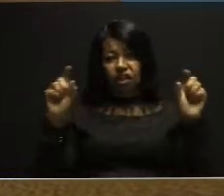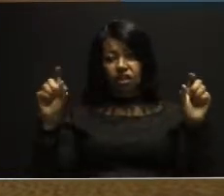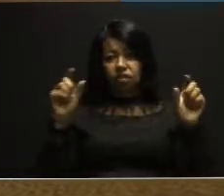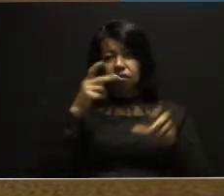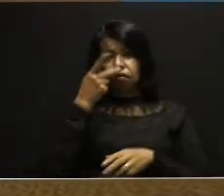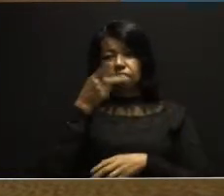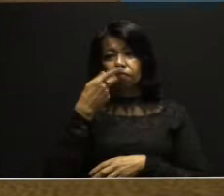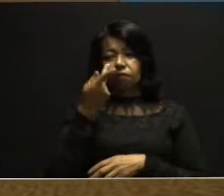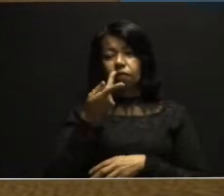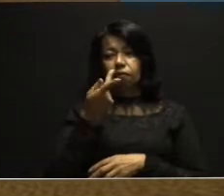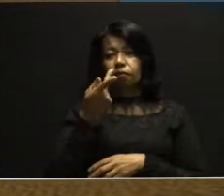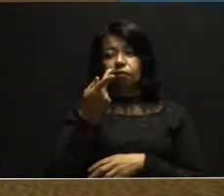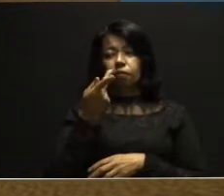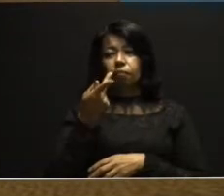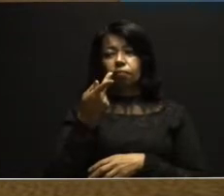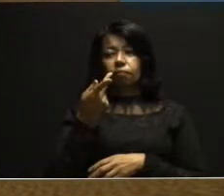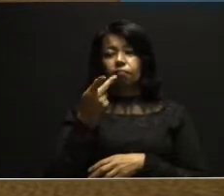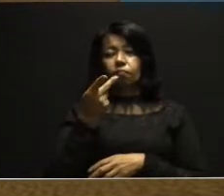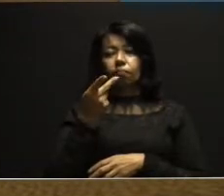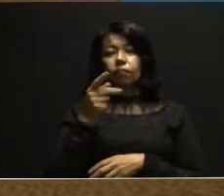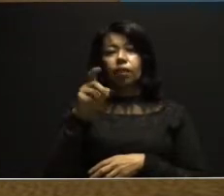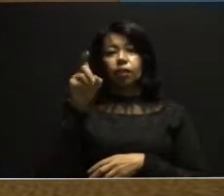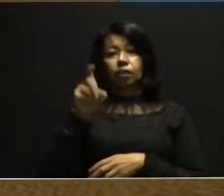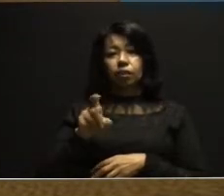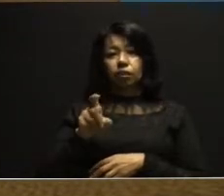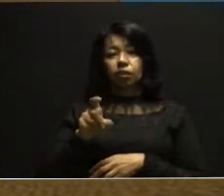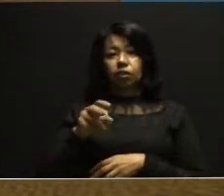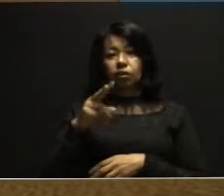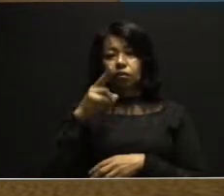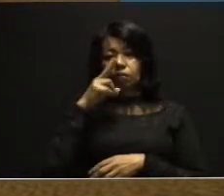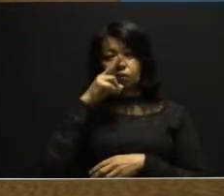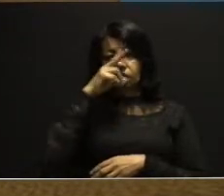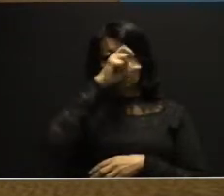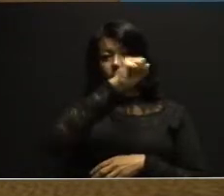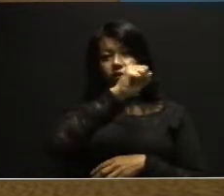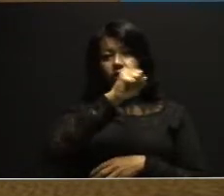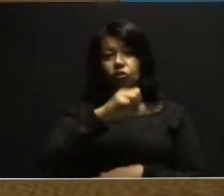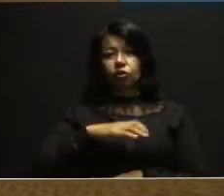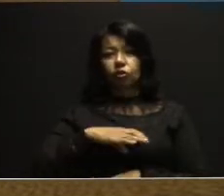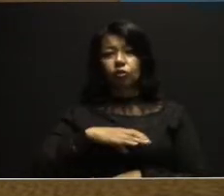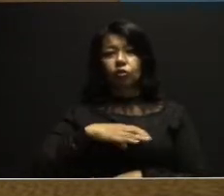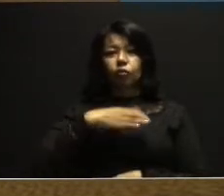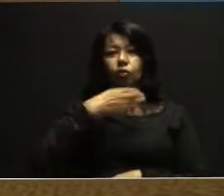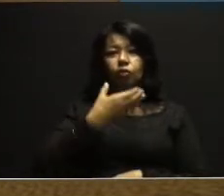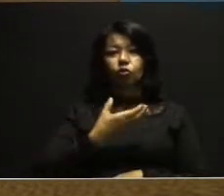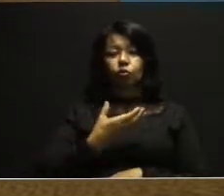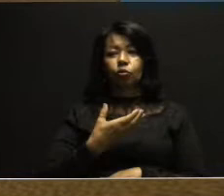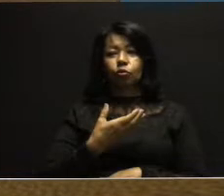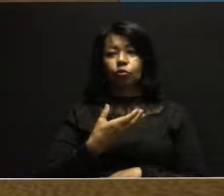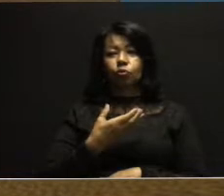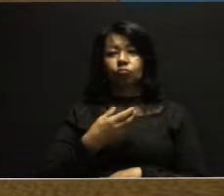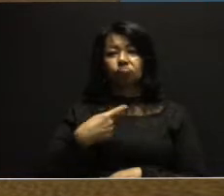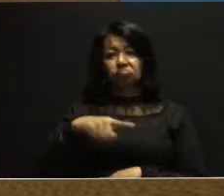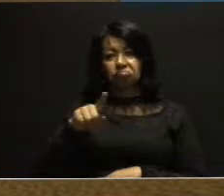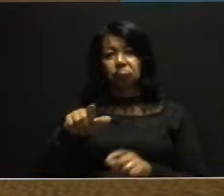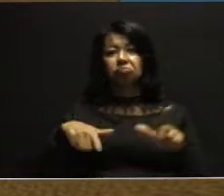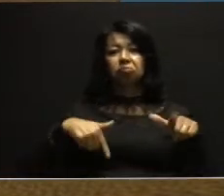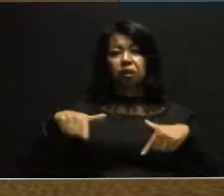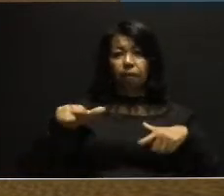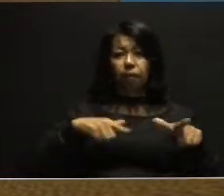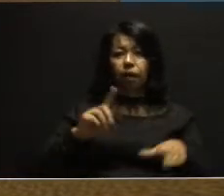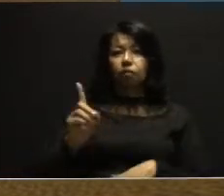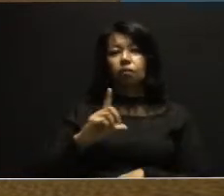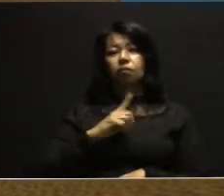esta reflexão. Seja forte e corajoso, mãos ao trabalho, não